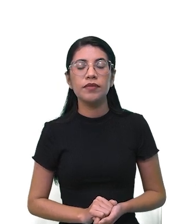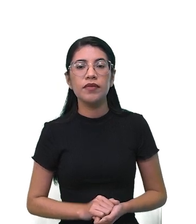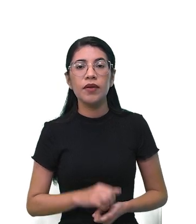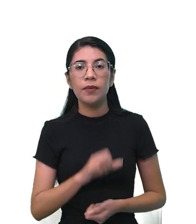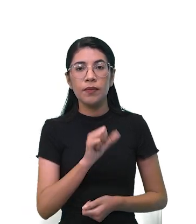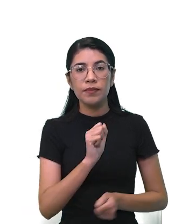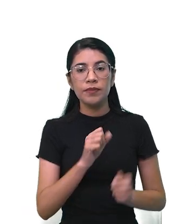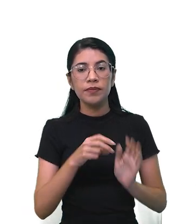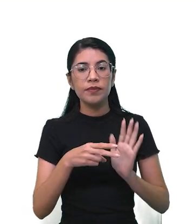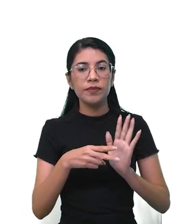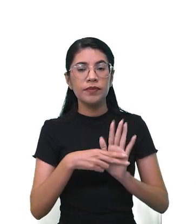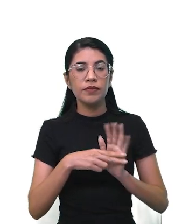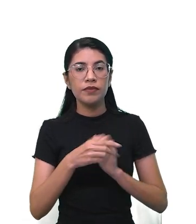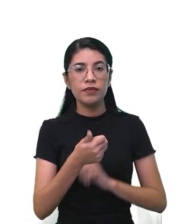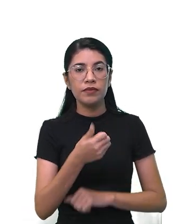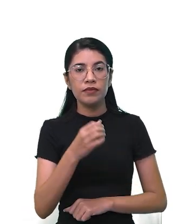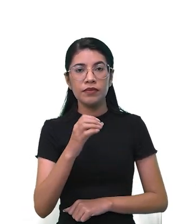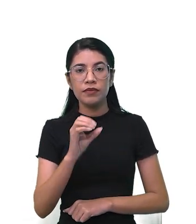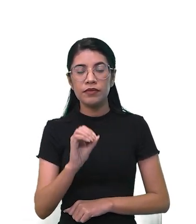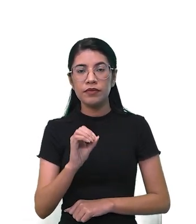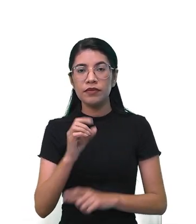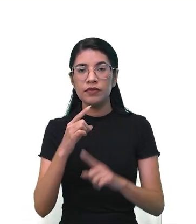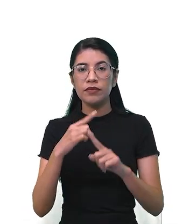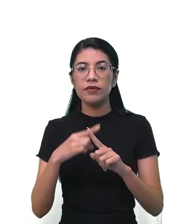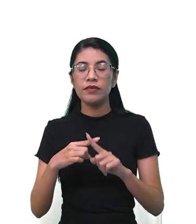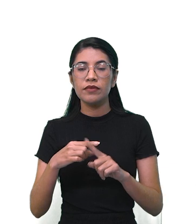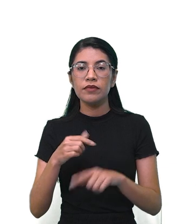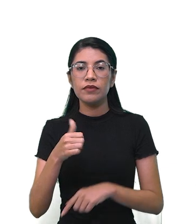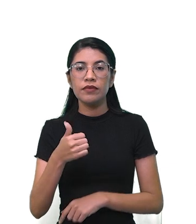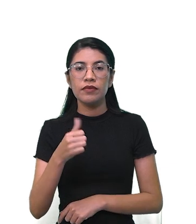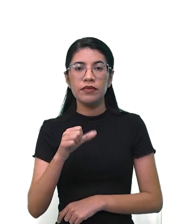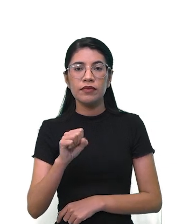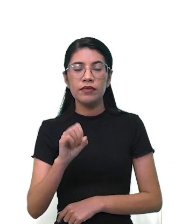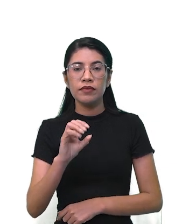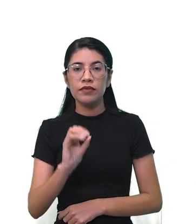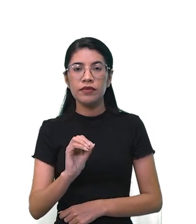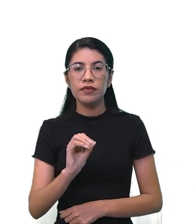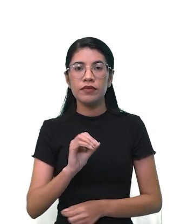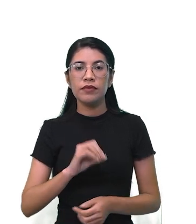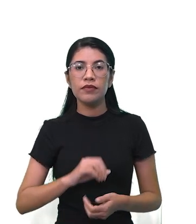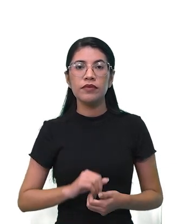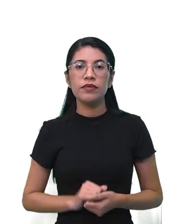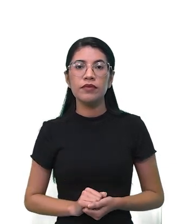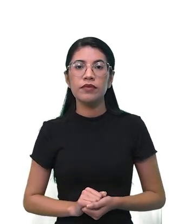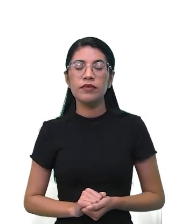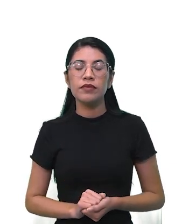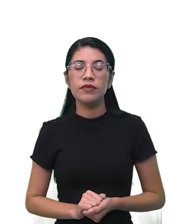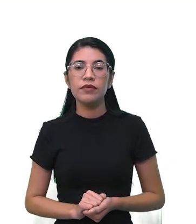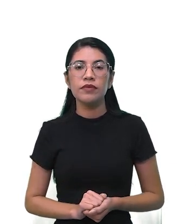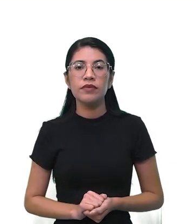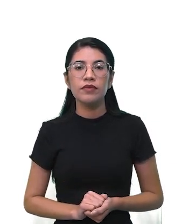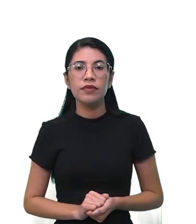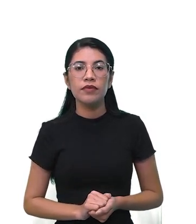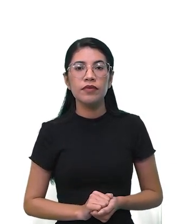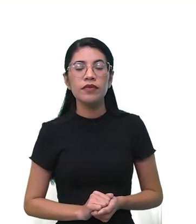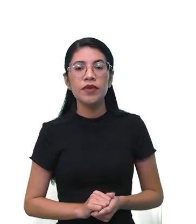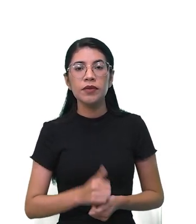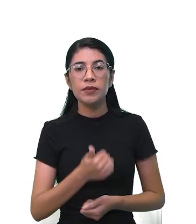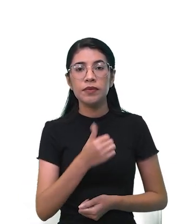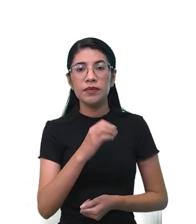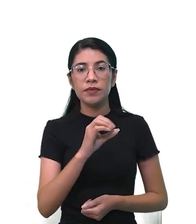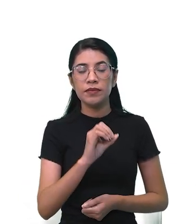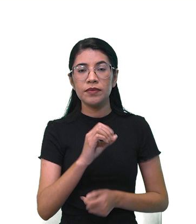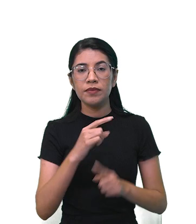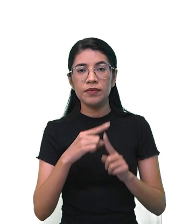S é igual a 10 vezes 180. 10 vezes 180